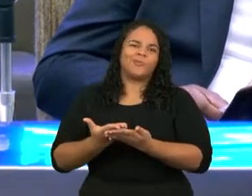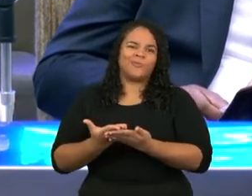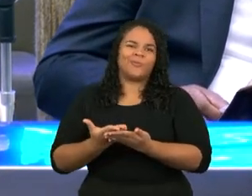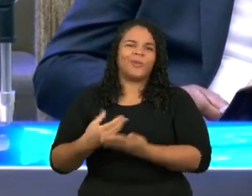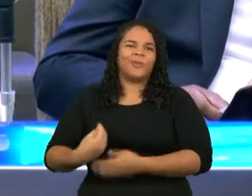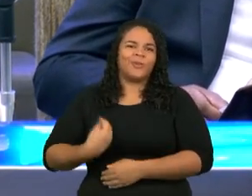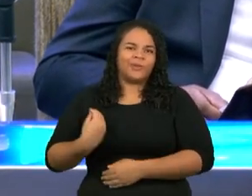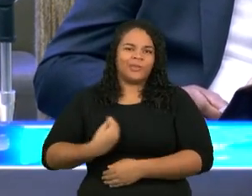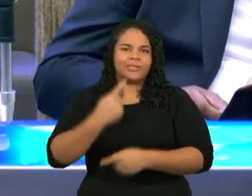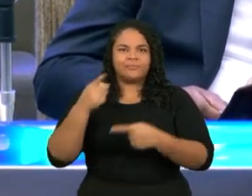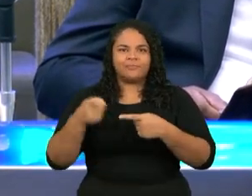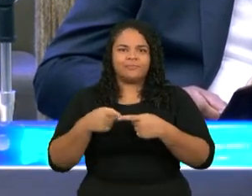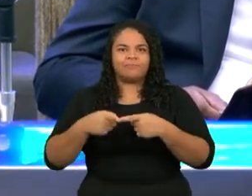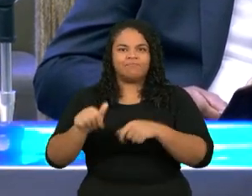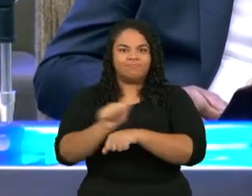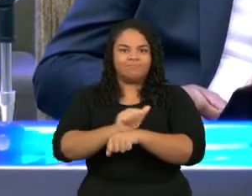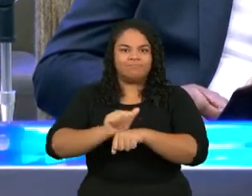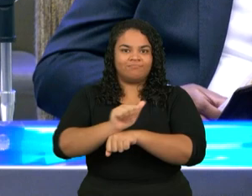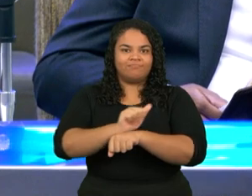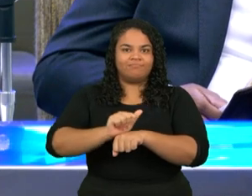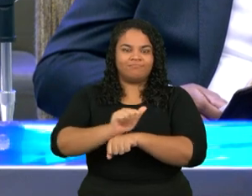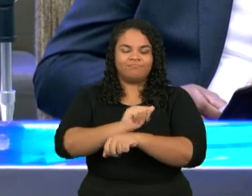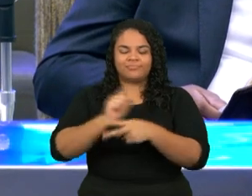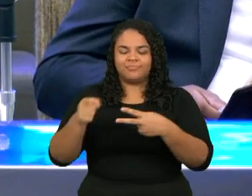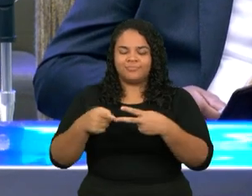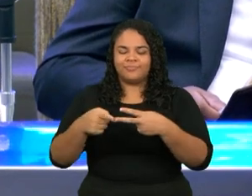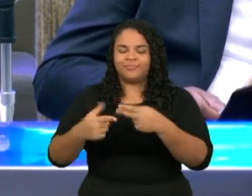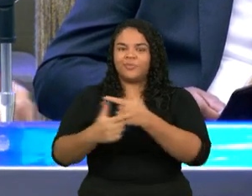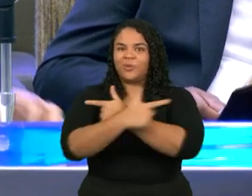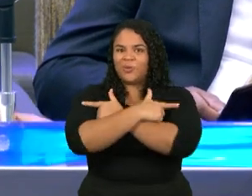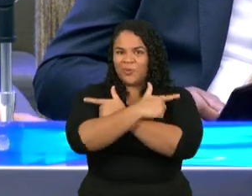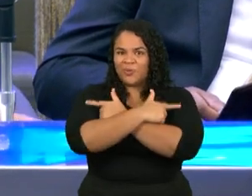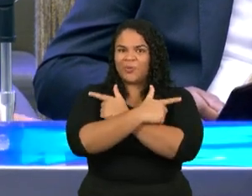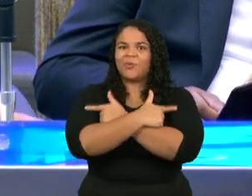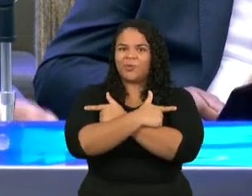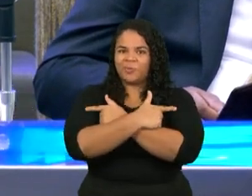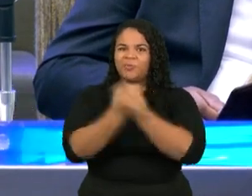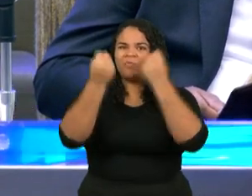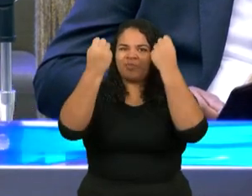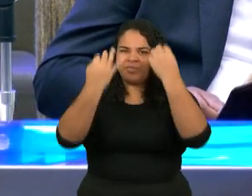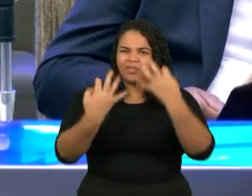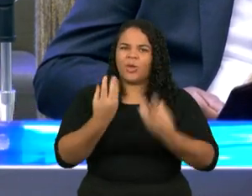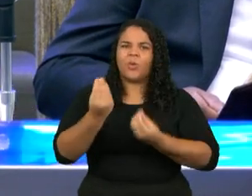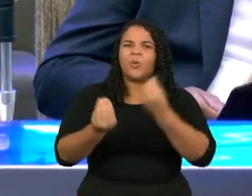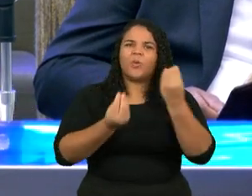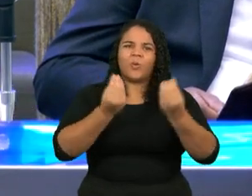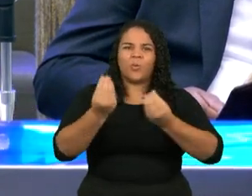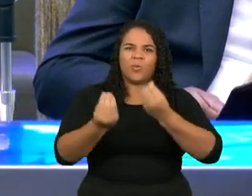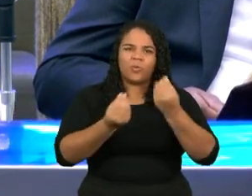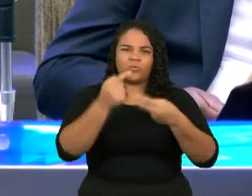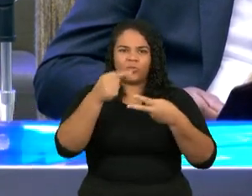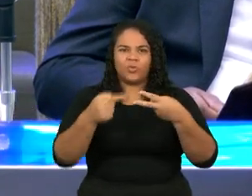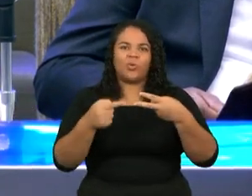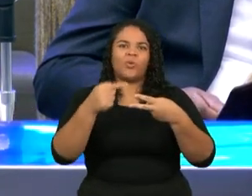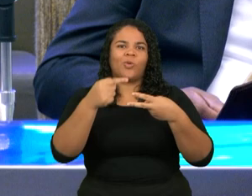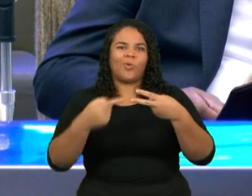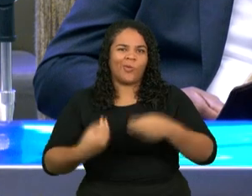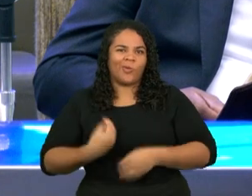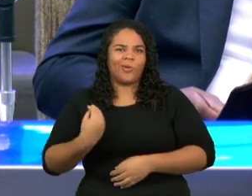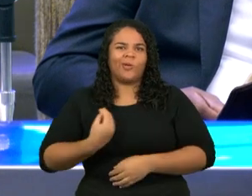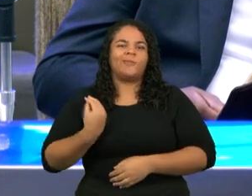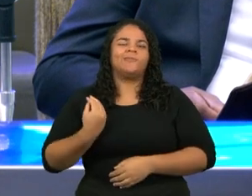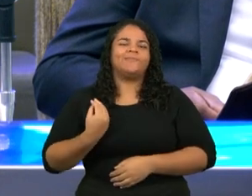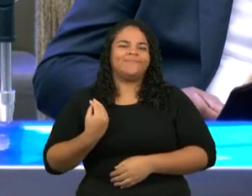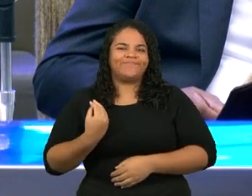outro a porta da sua tenda e falamos do que representa essa postura daqueles dois homens mas